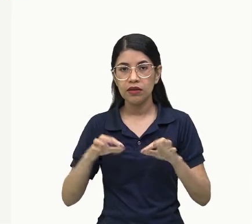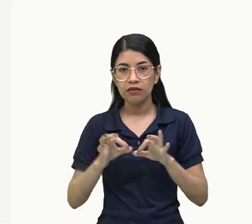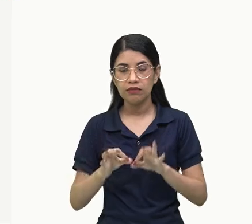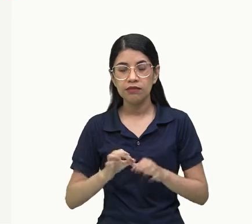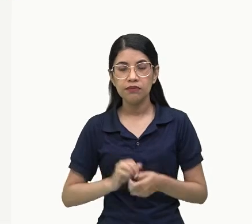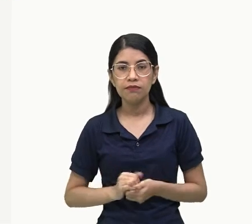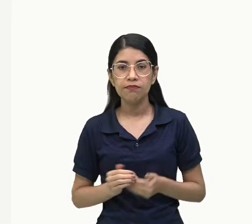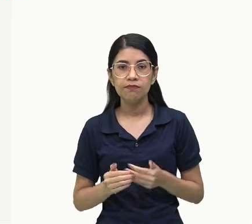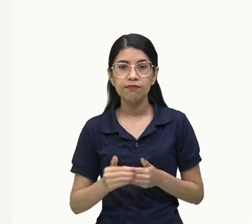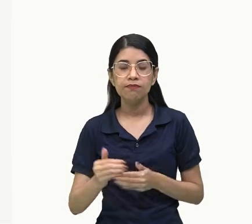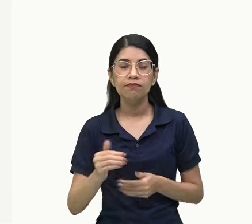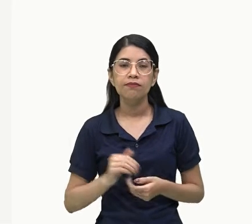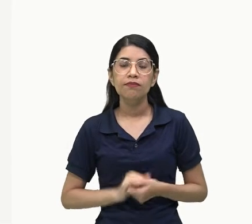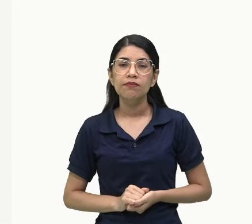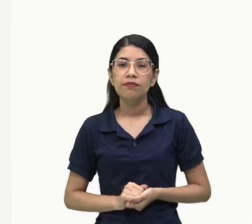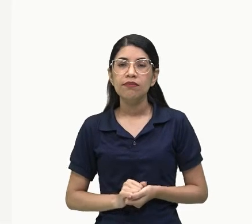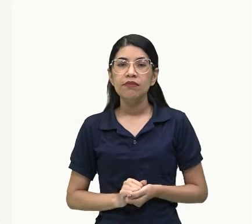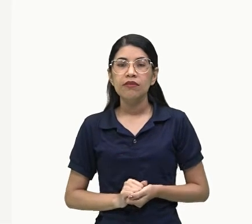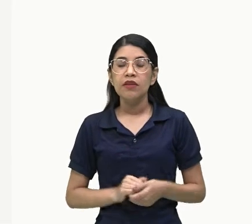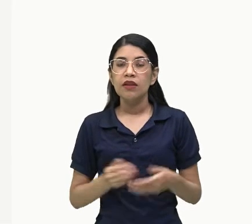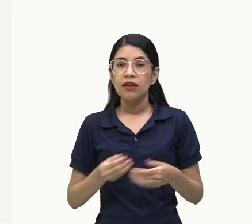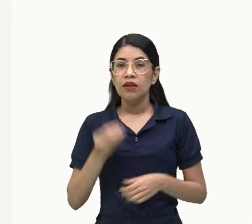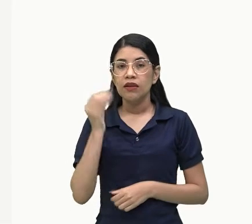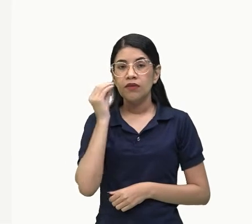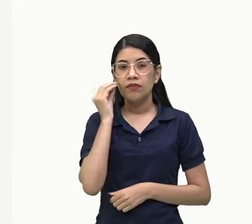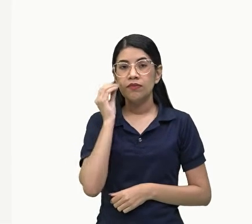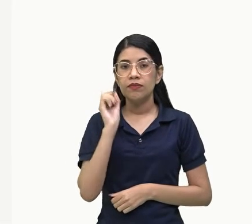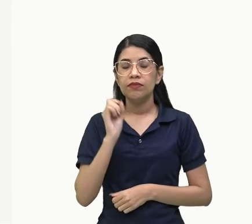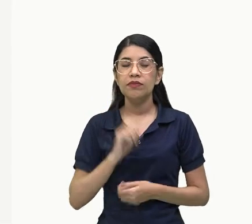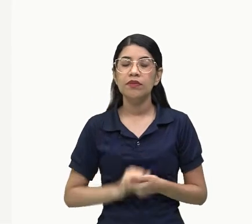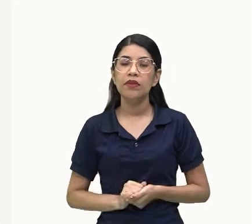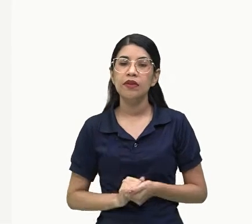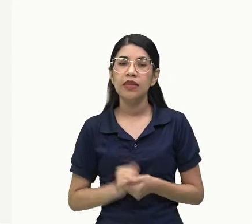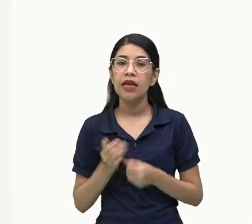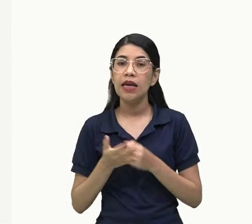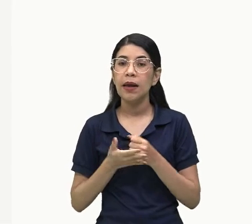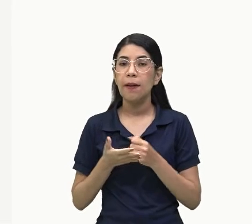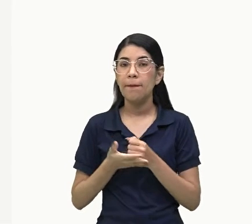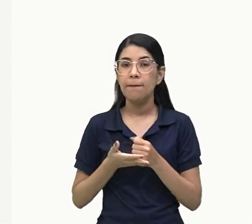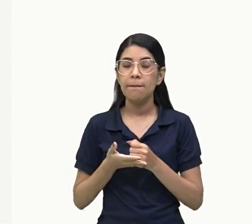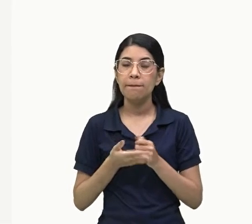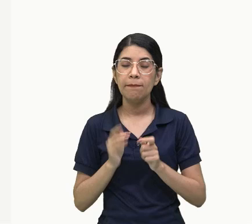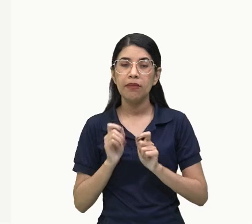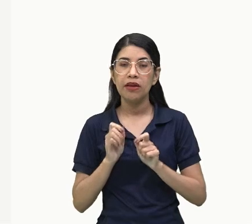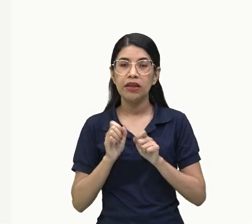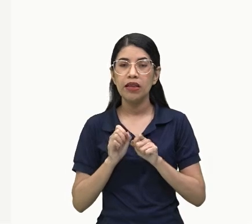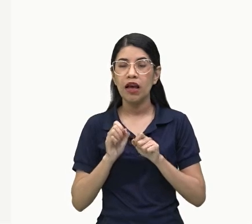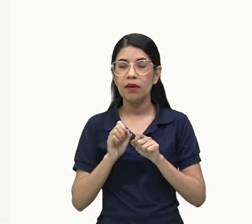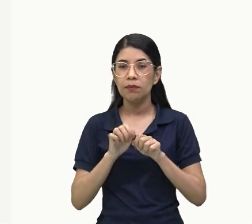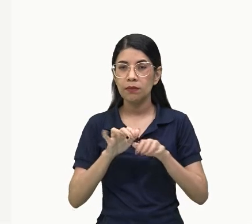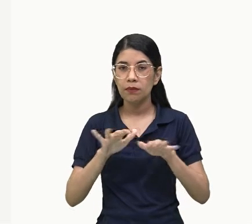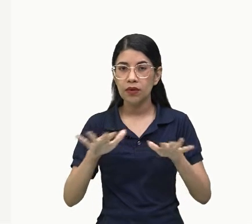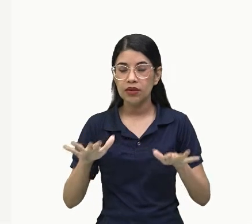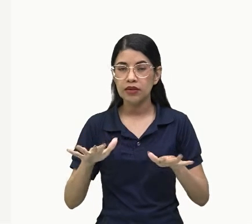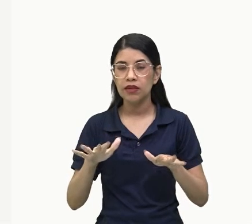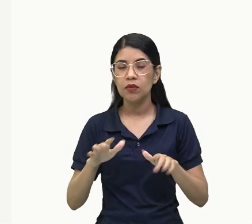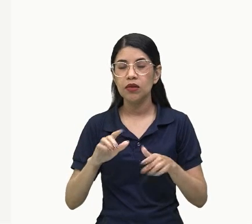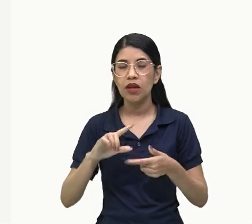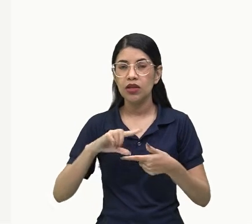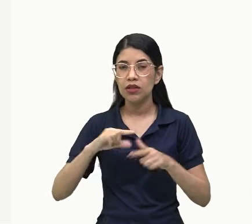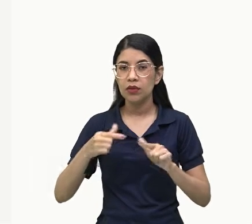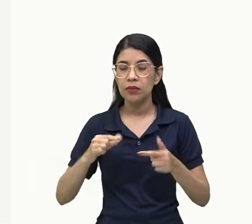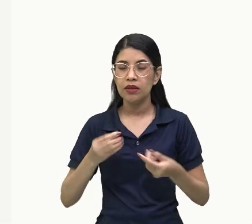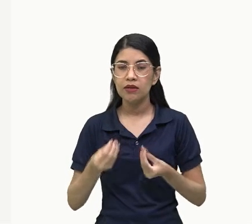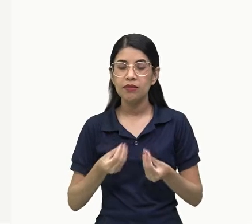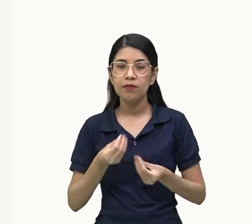bem, seguindo adiante agora, nós vamos ter os princípios básicos da ótica geométrica, começando